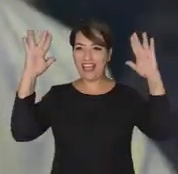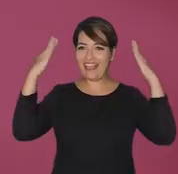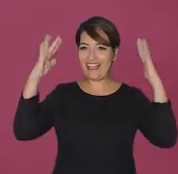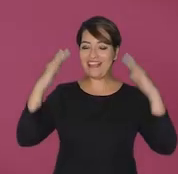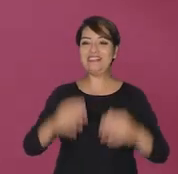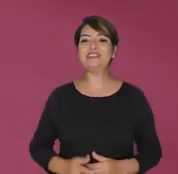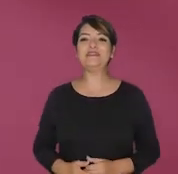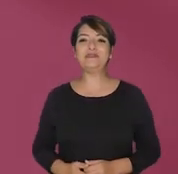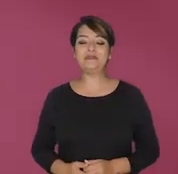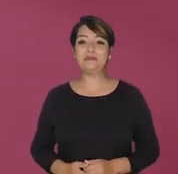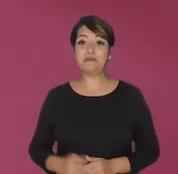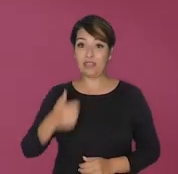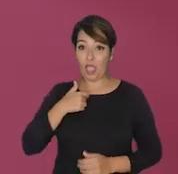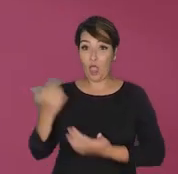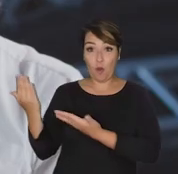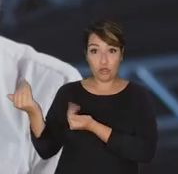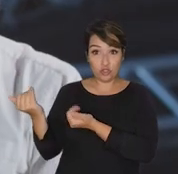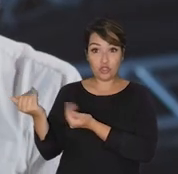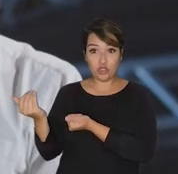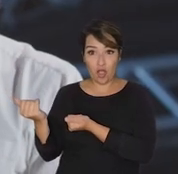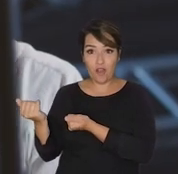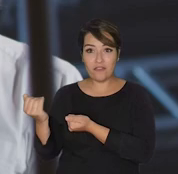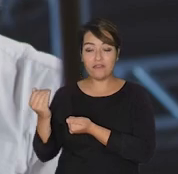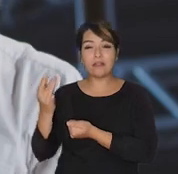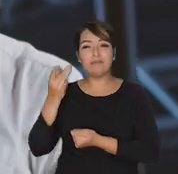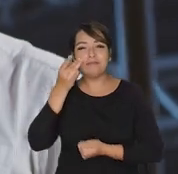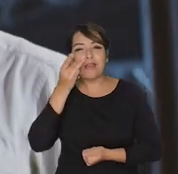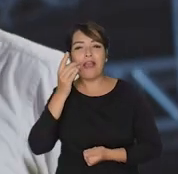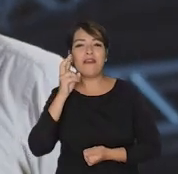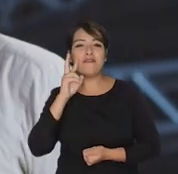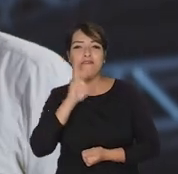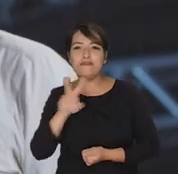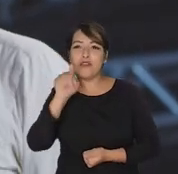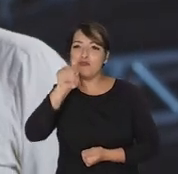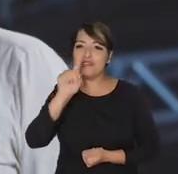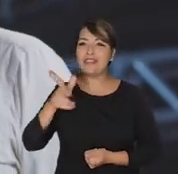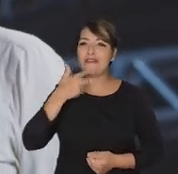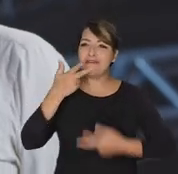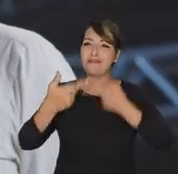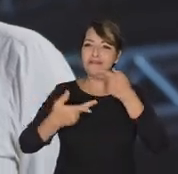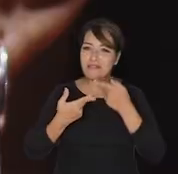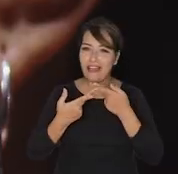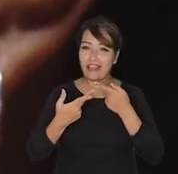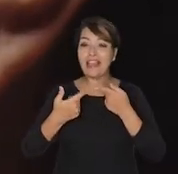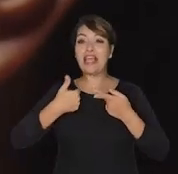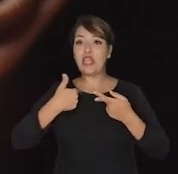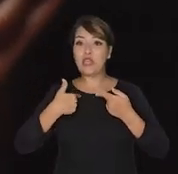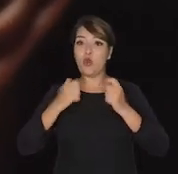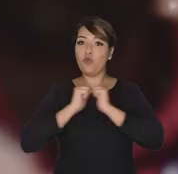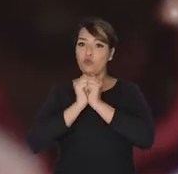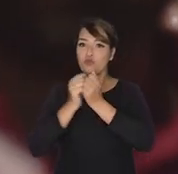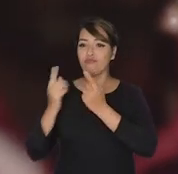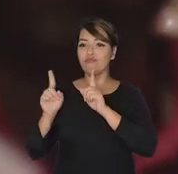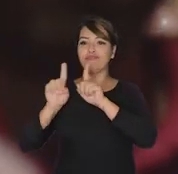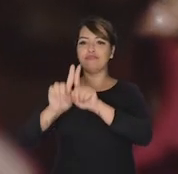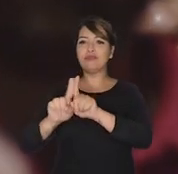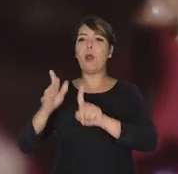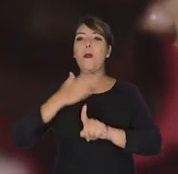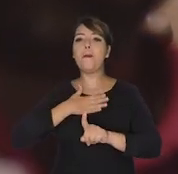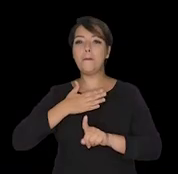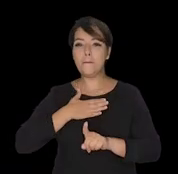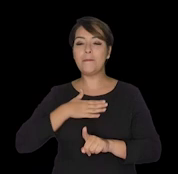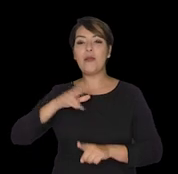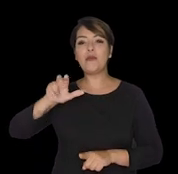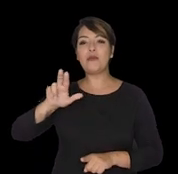Bruno, eu era um jovem assistindo você falar aqui. E eu tava ali, do lado do meu